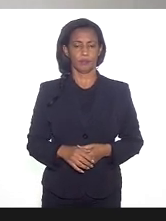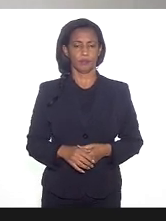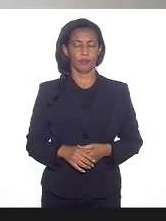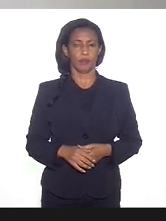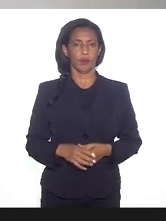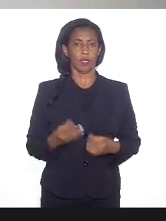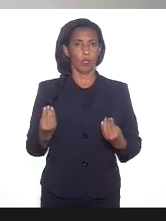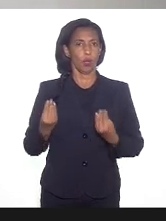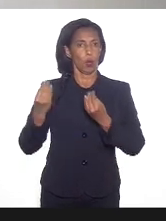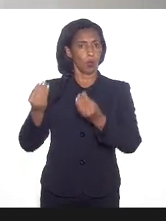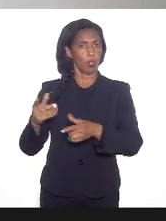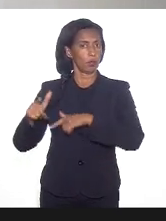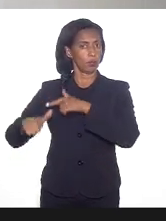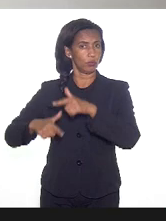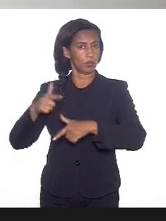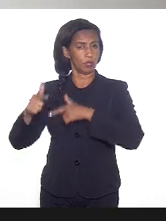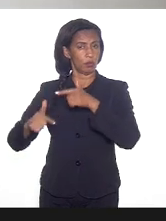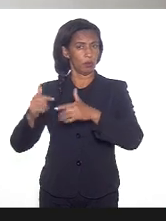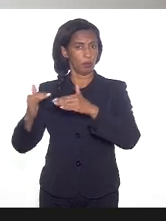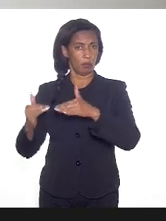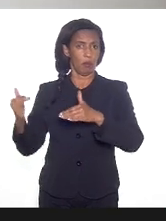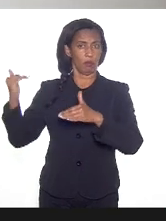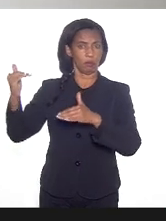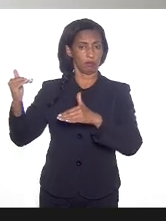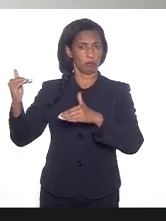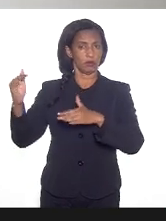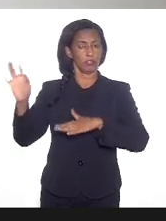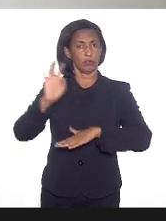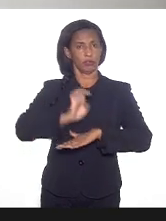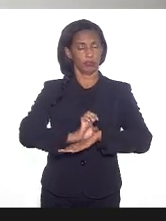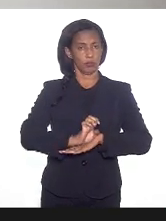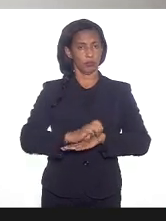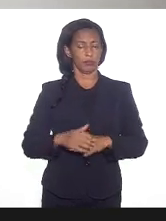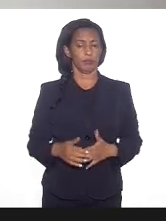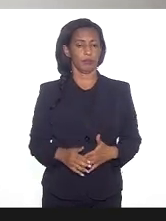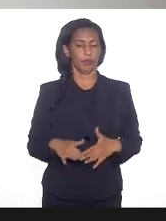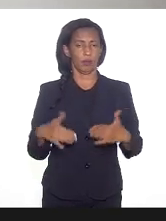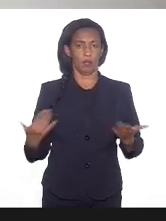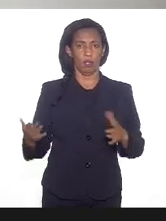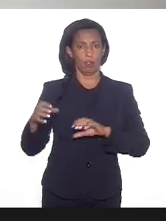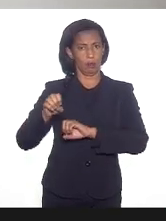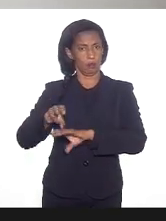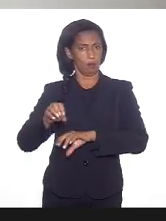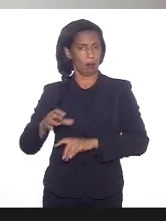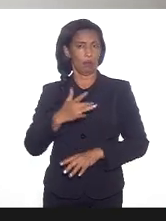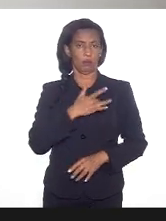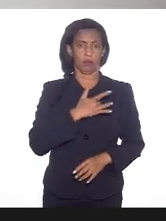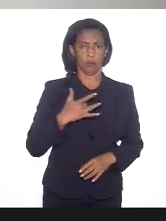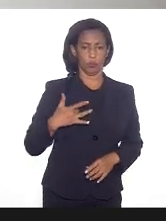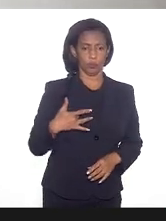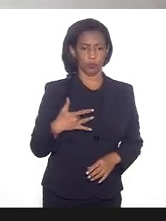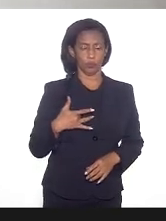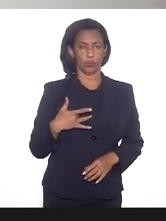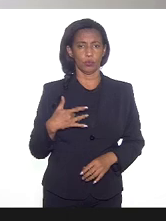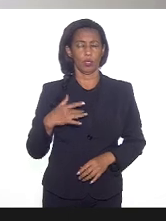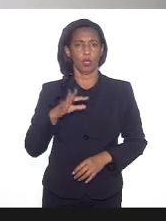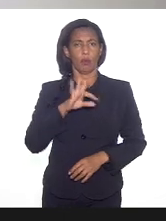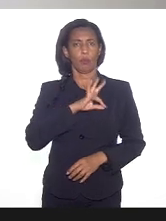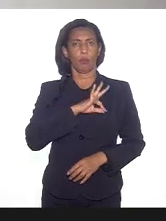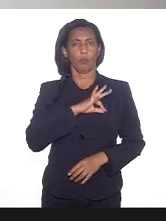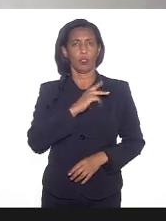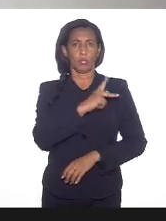colocando os servidores das maiores categorias do Estado, né, da educação, da saúde, da polícia